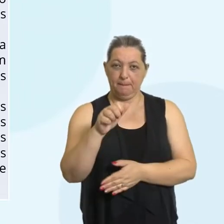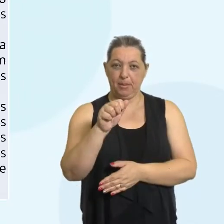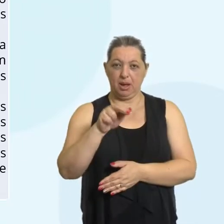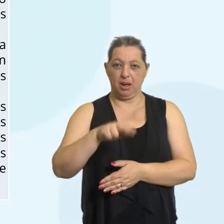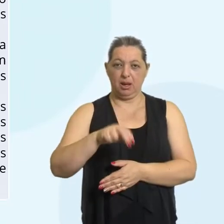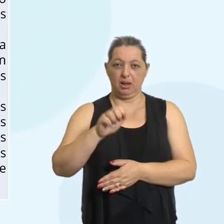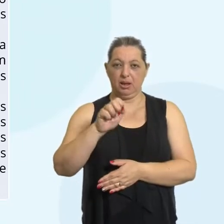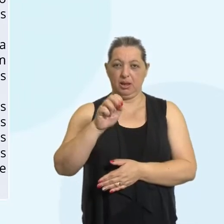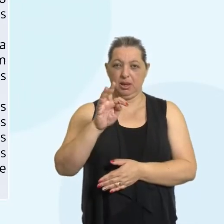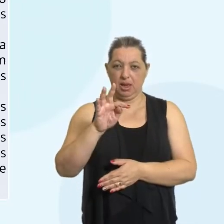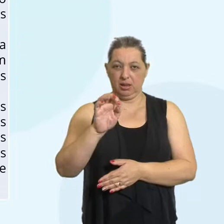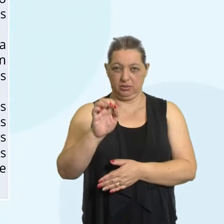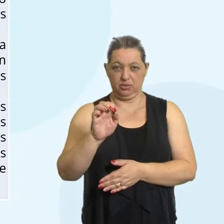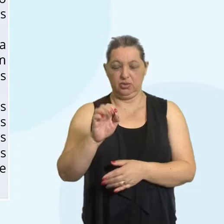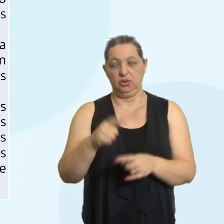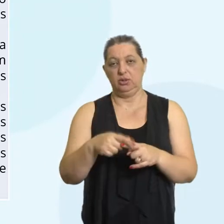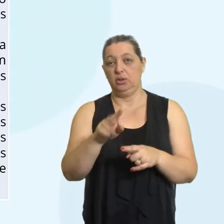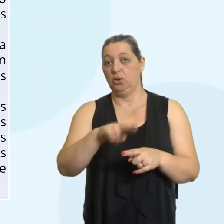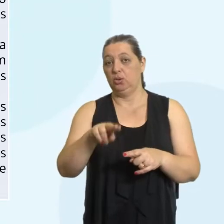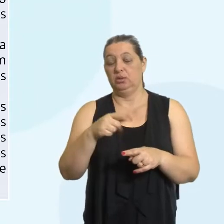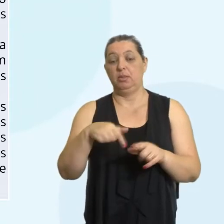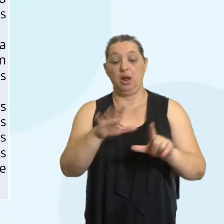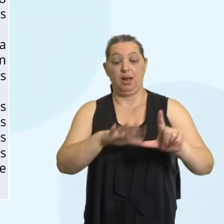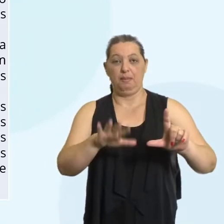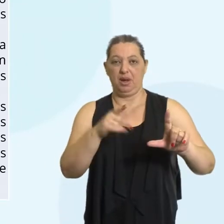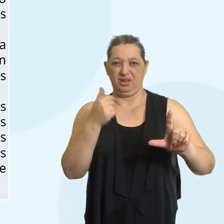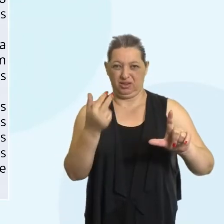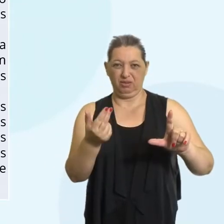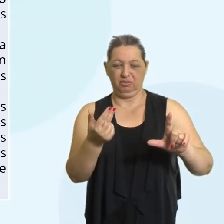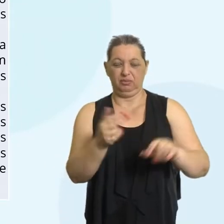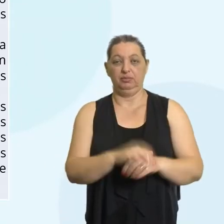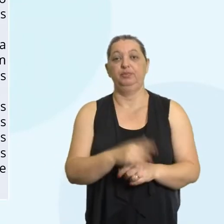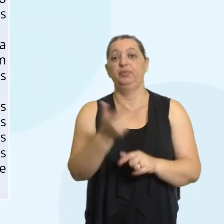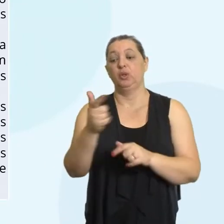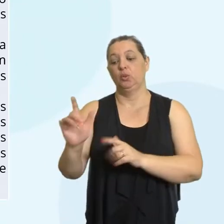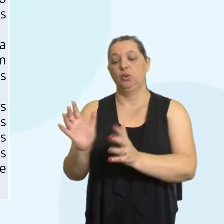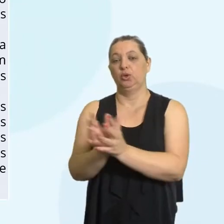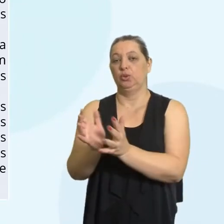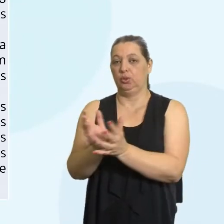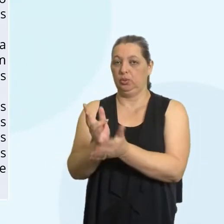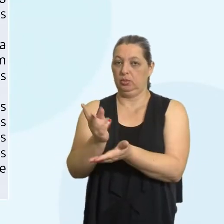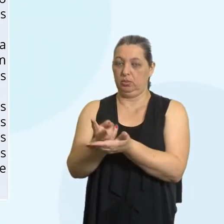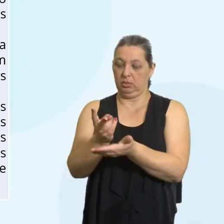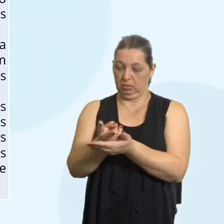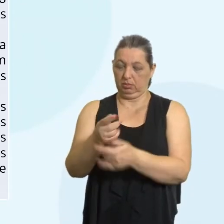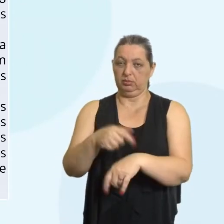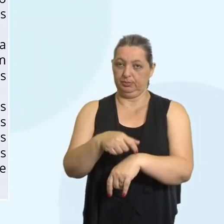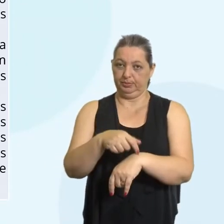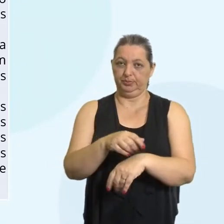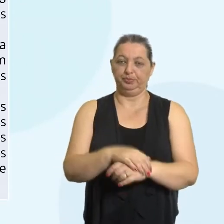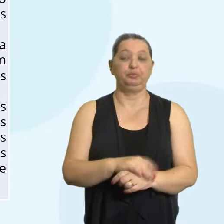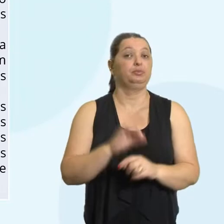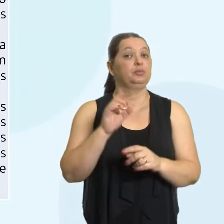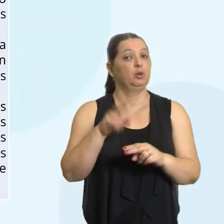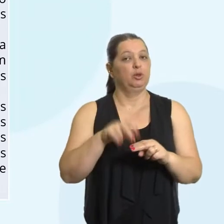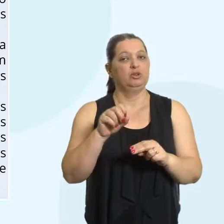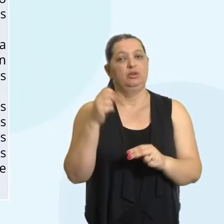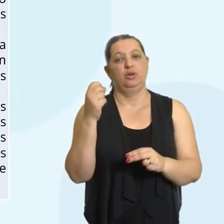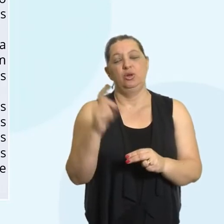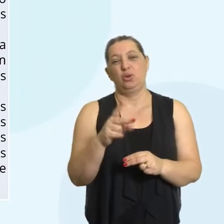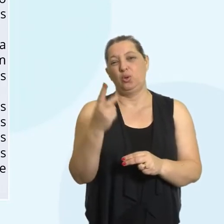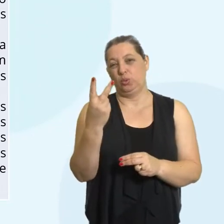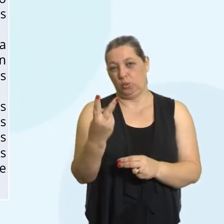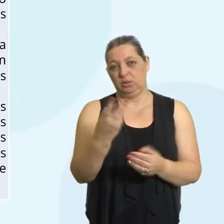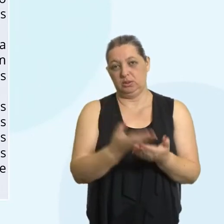com as imagens que Eles olharam logo e esse é um grupo o outro grupo Ao mesmo tempo por isso só duas aulas o